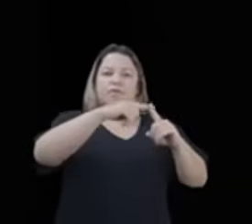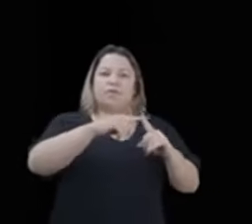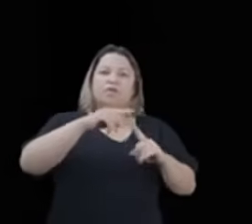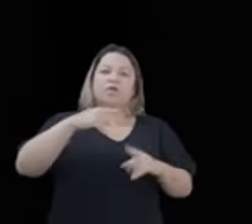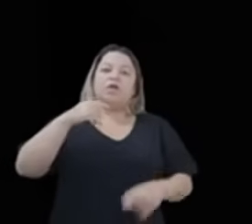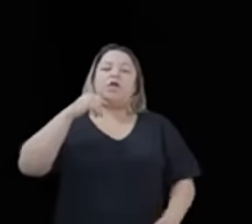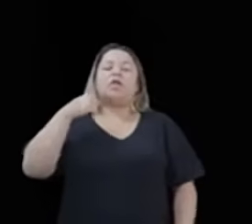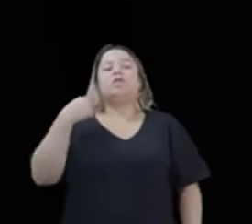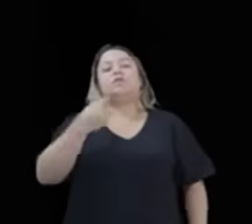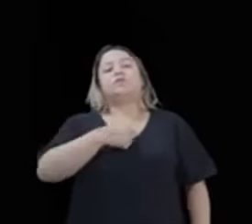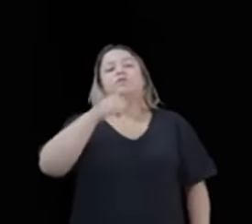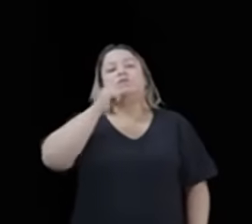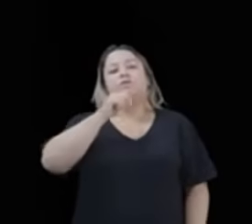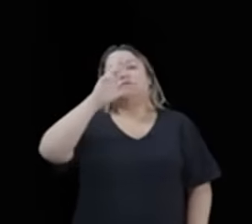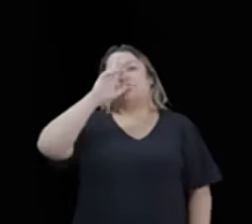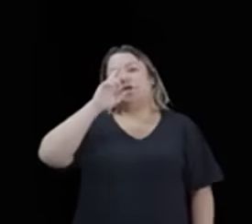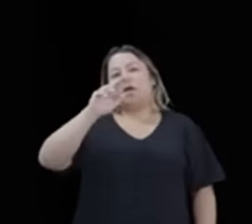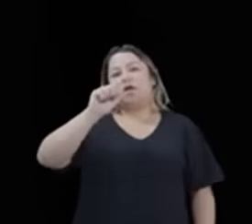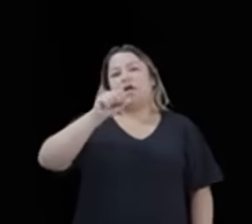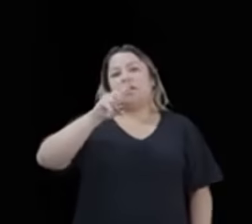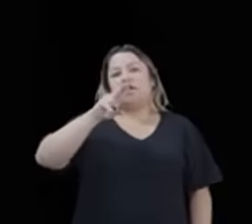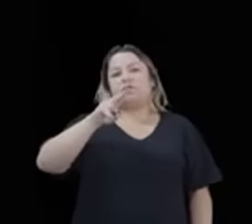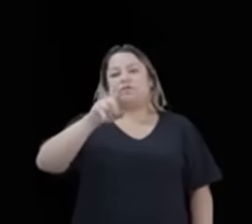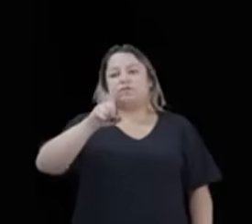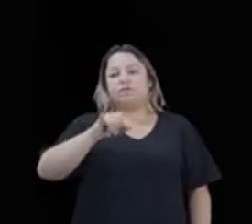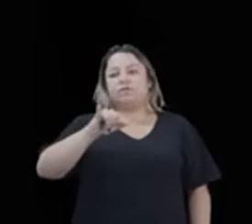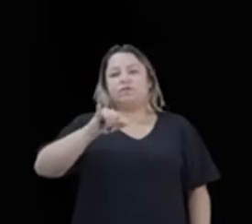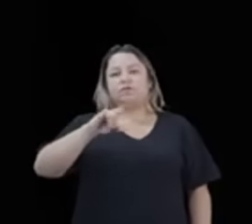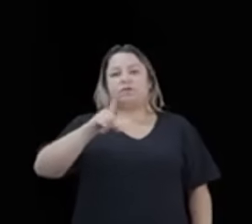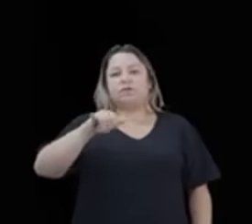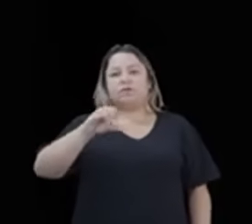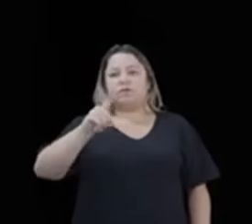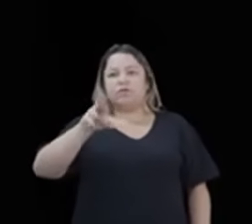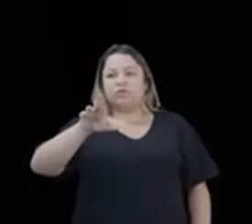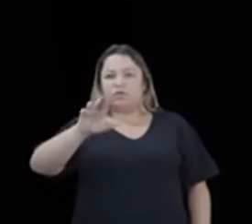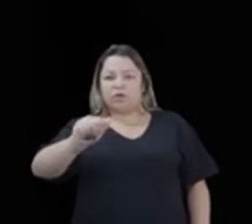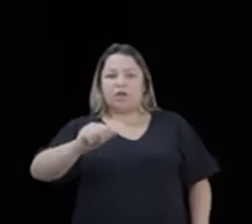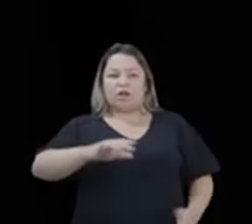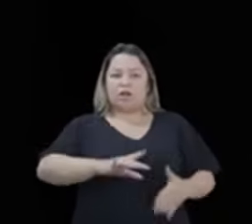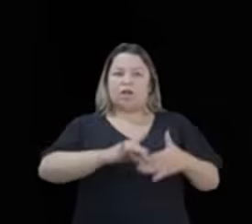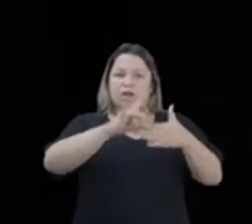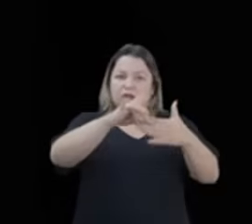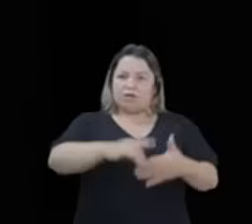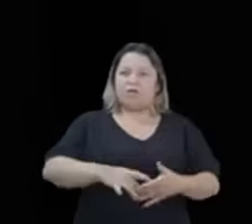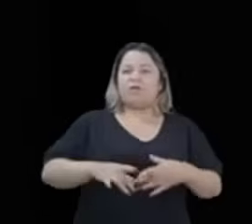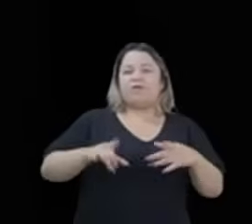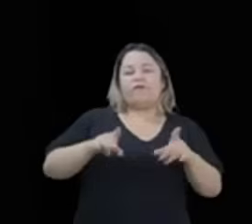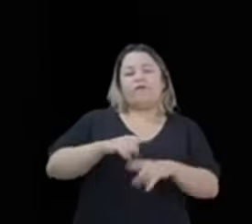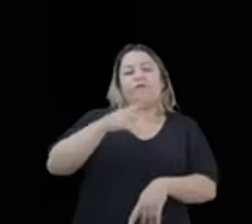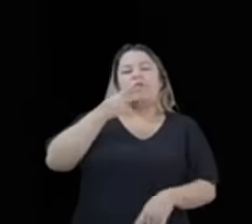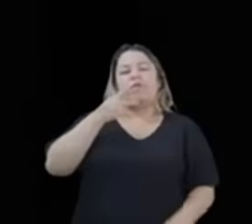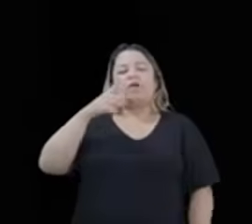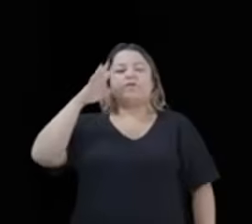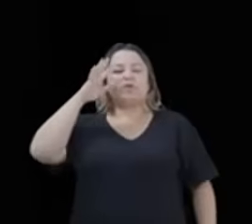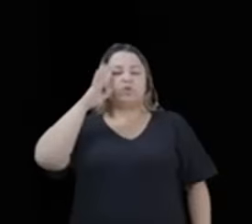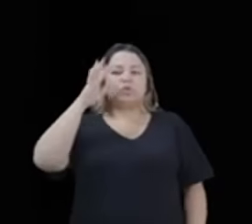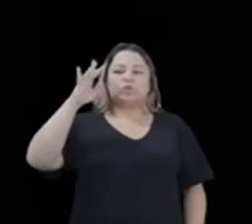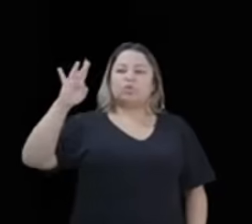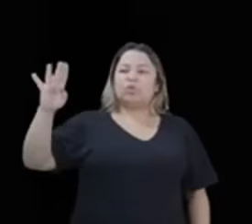Auxiliadora, um líder operário com voz rouca falava de